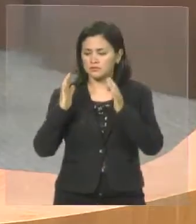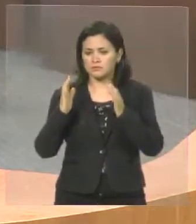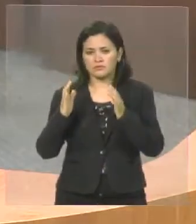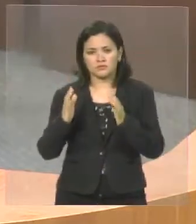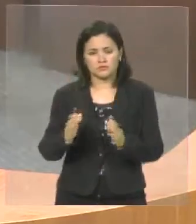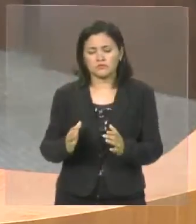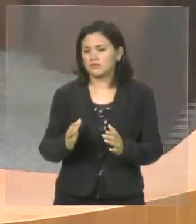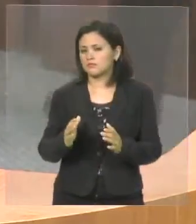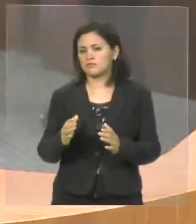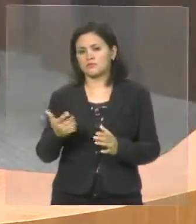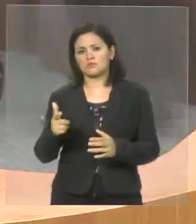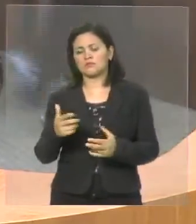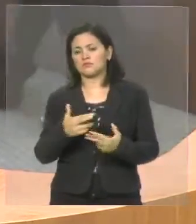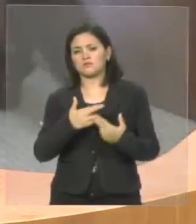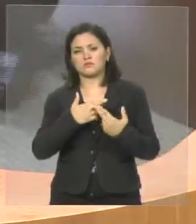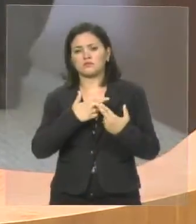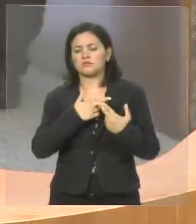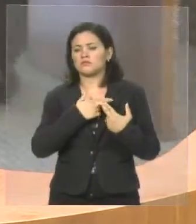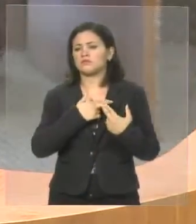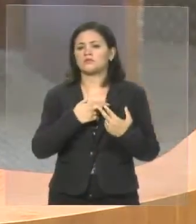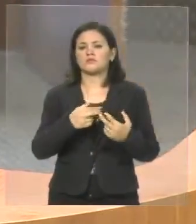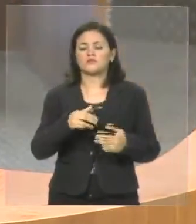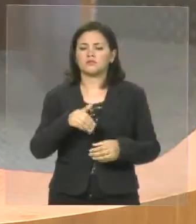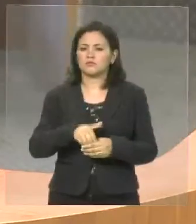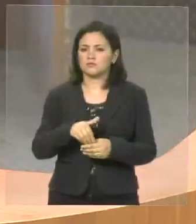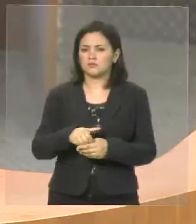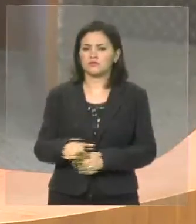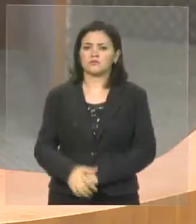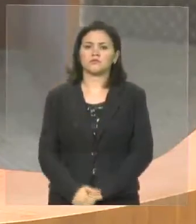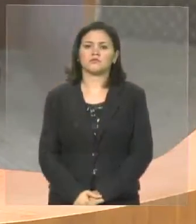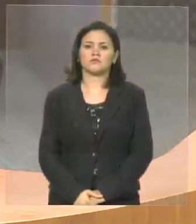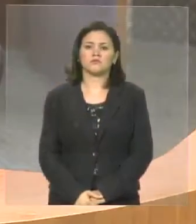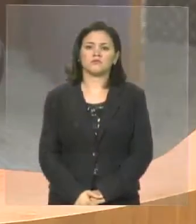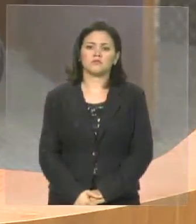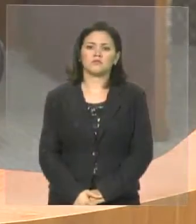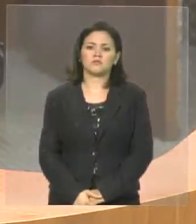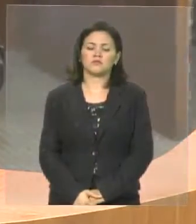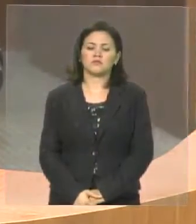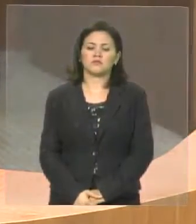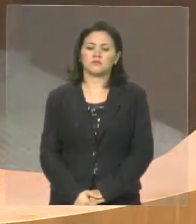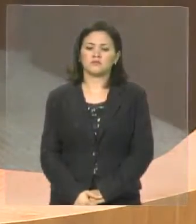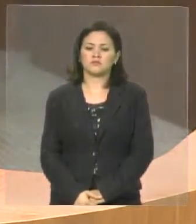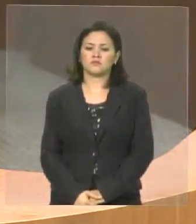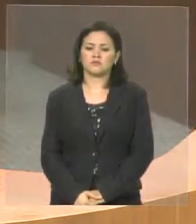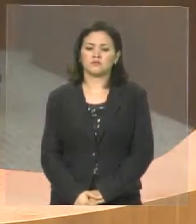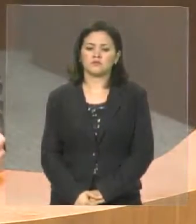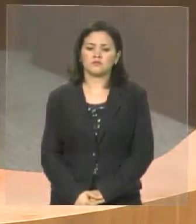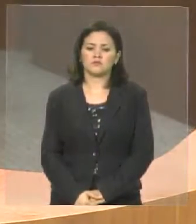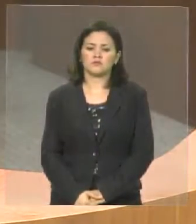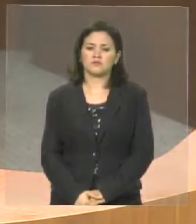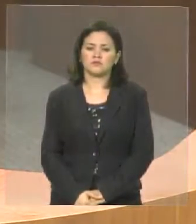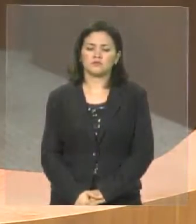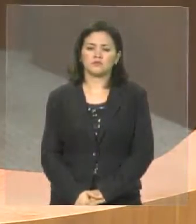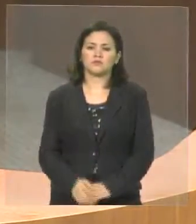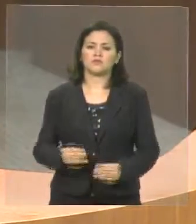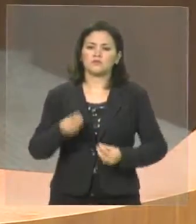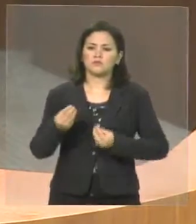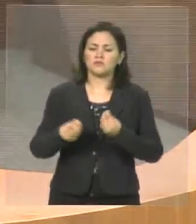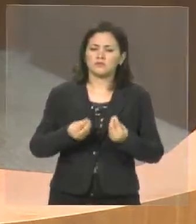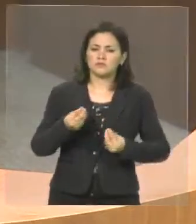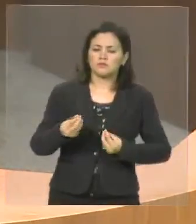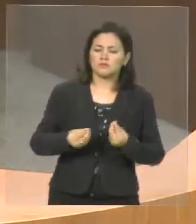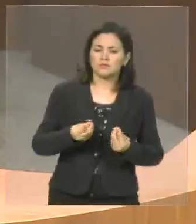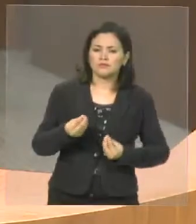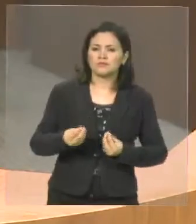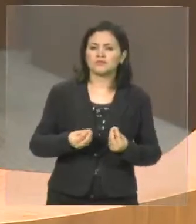responsável na eleição. A forma como fomos tratados, a forma desigual como